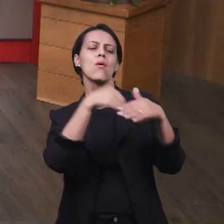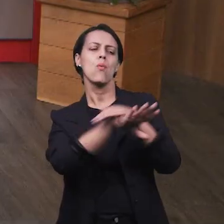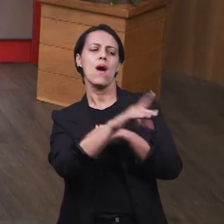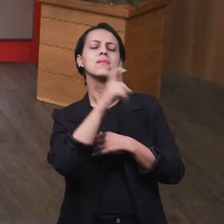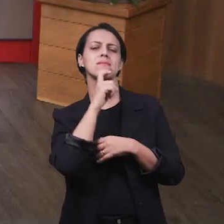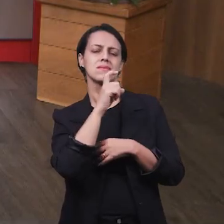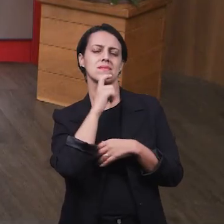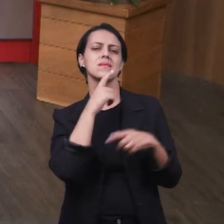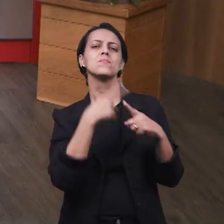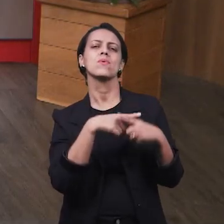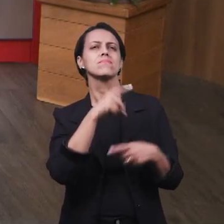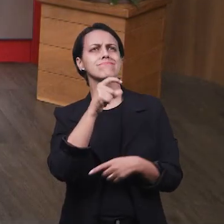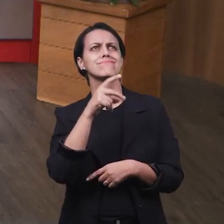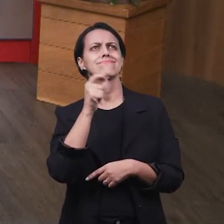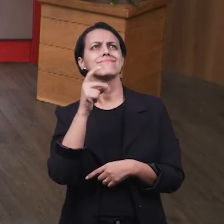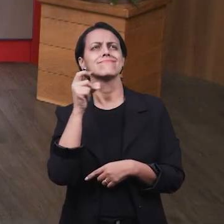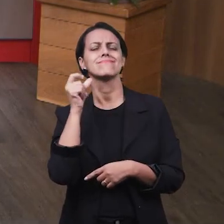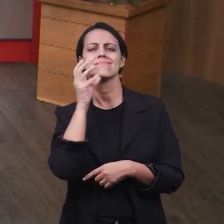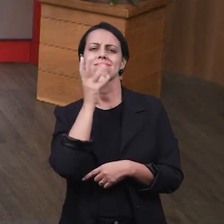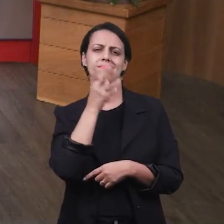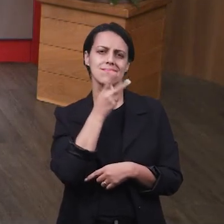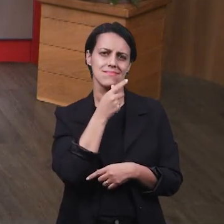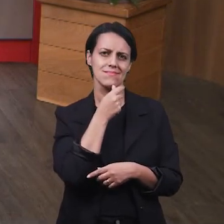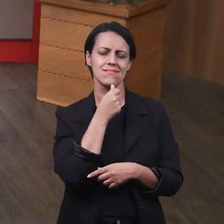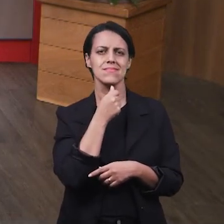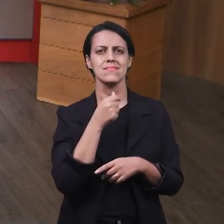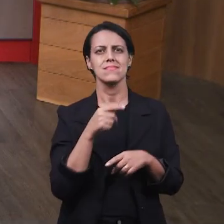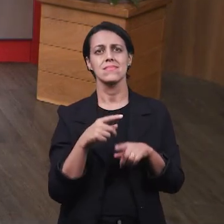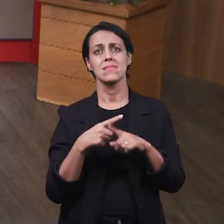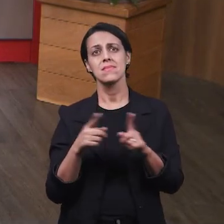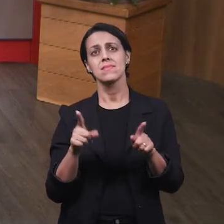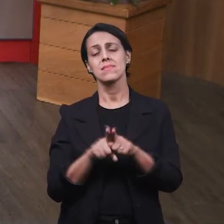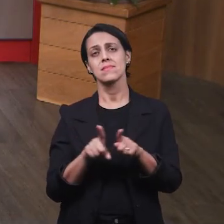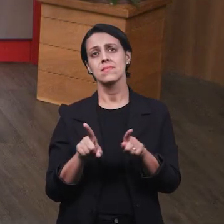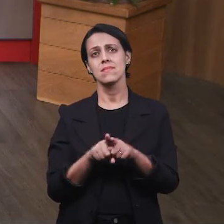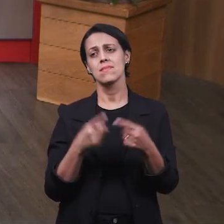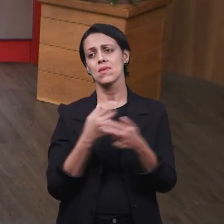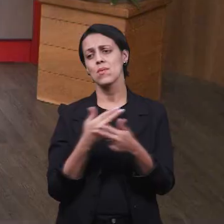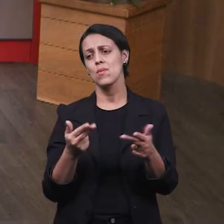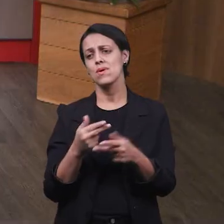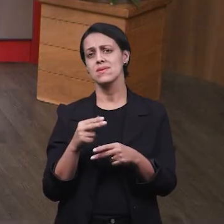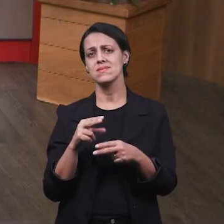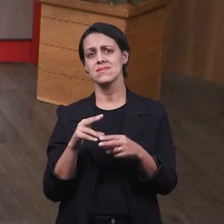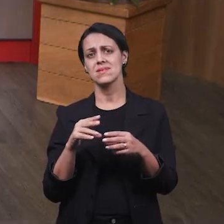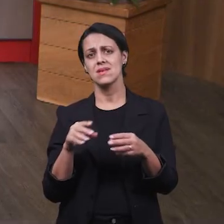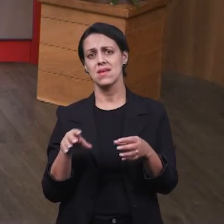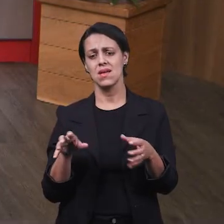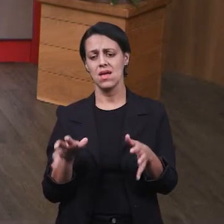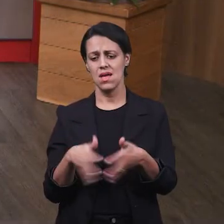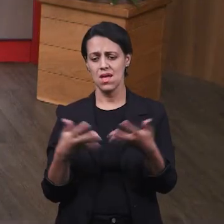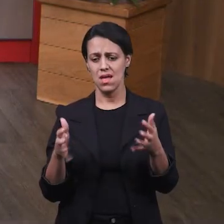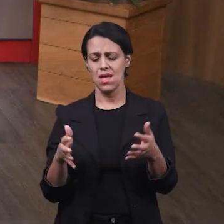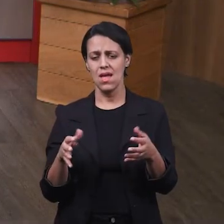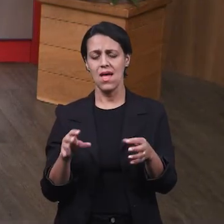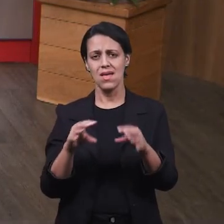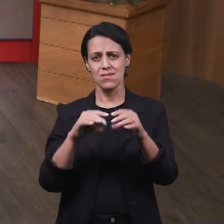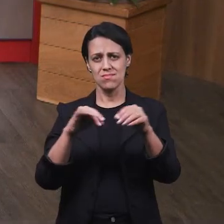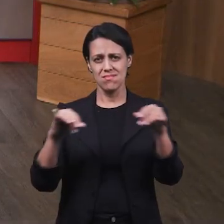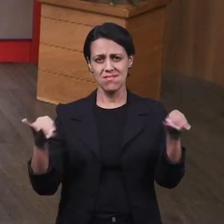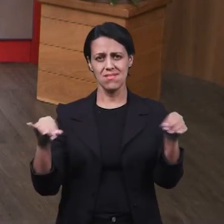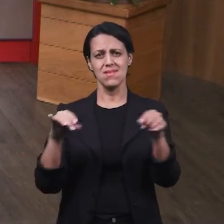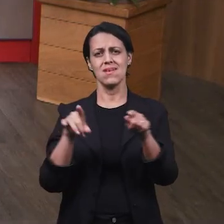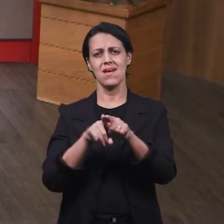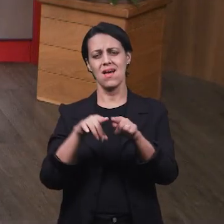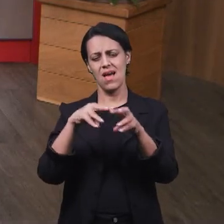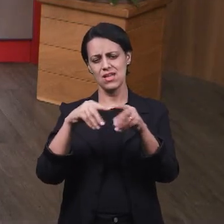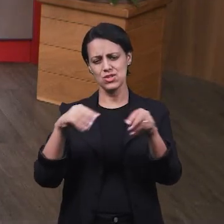uma durabilidade maior. Já os alimentos não perecíveis, tais como os grãos, cereais,